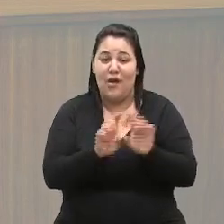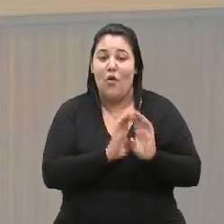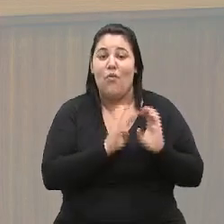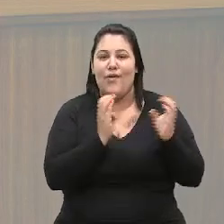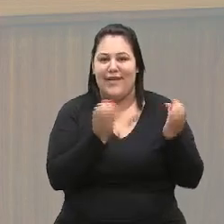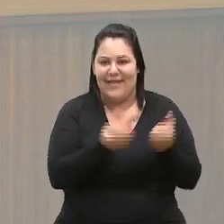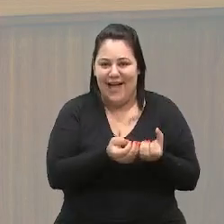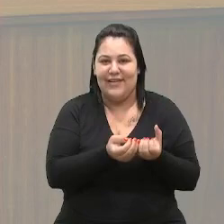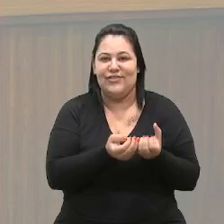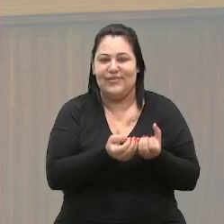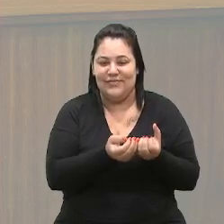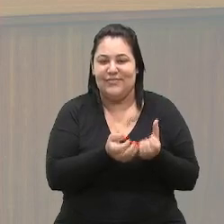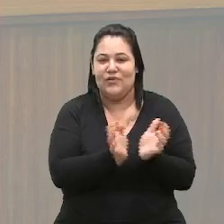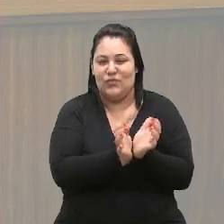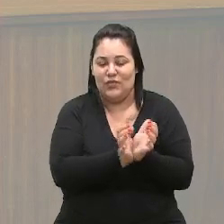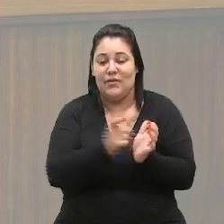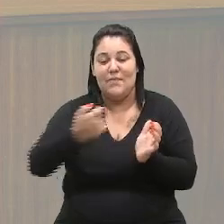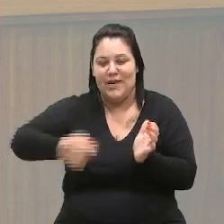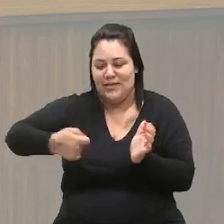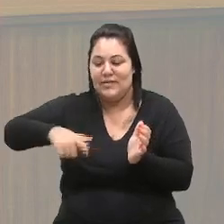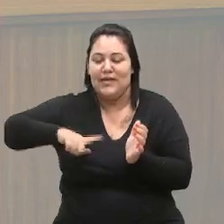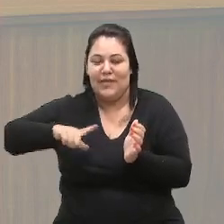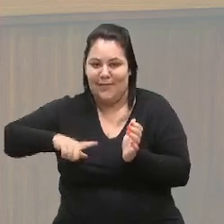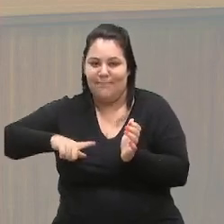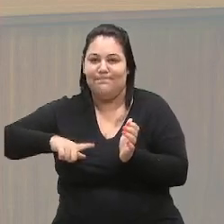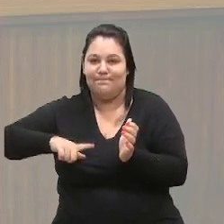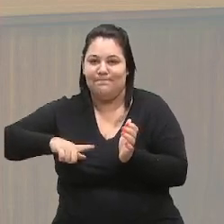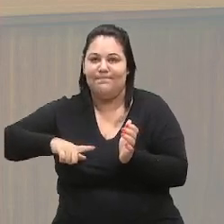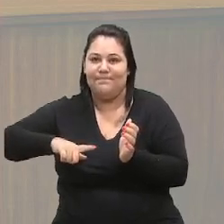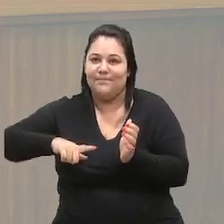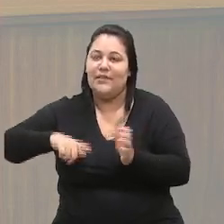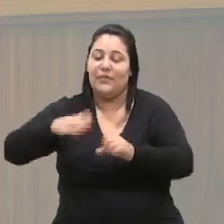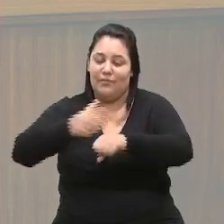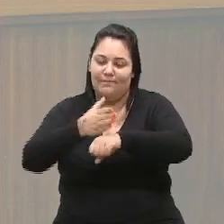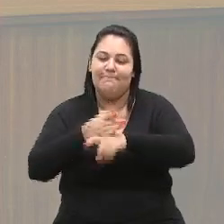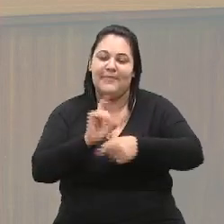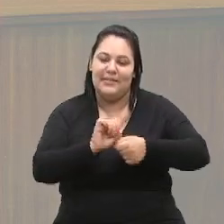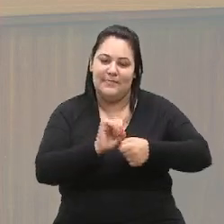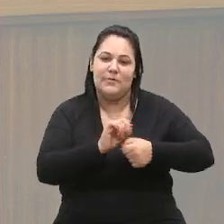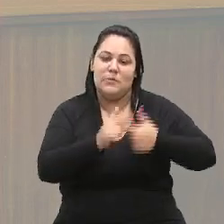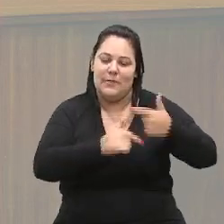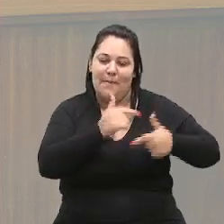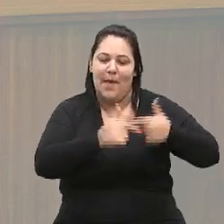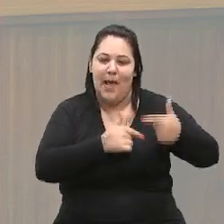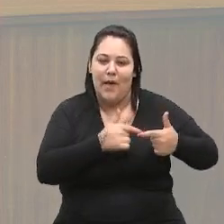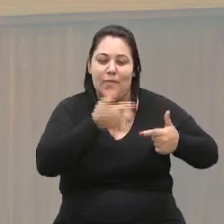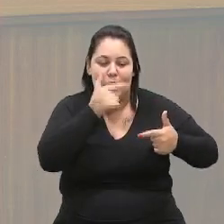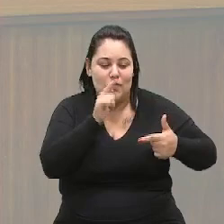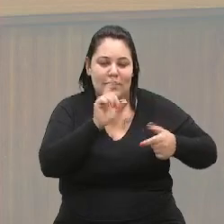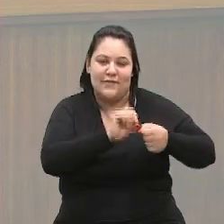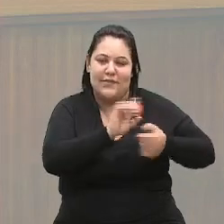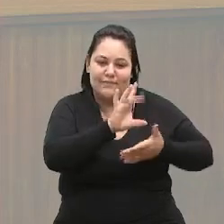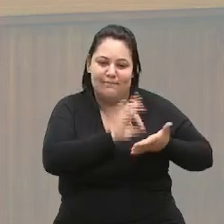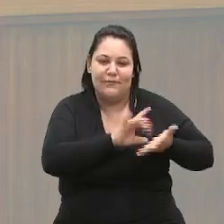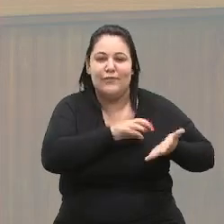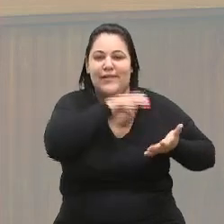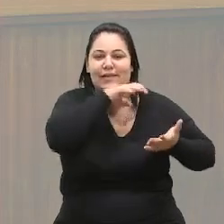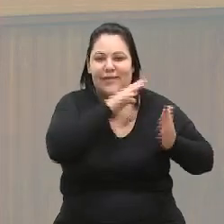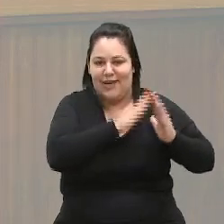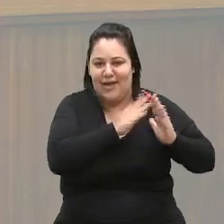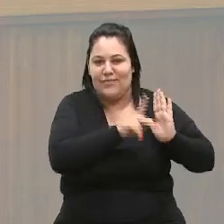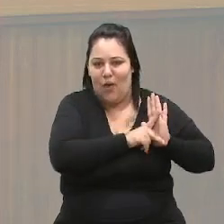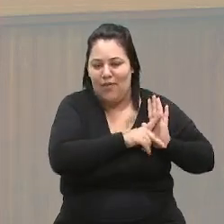nossa cidade que necessitam e que estão no processo em busca da regularização fundiária.